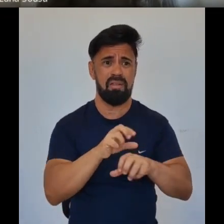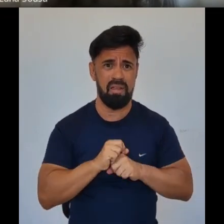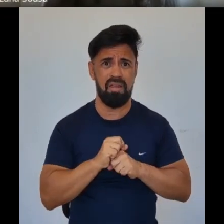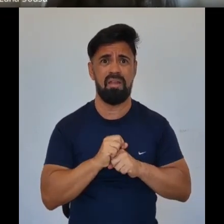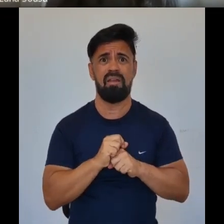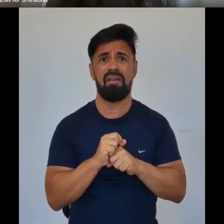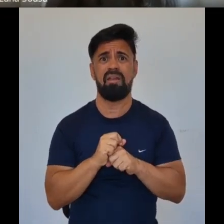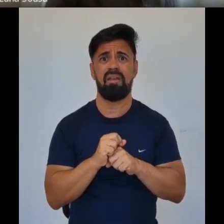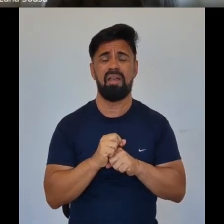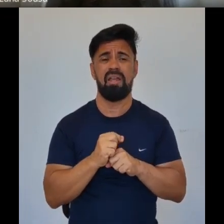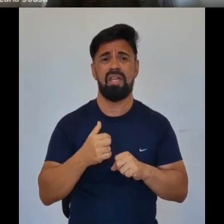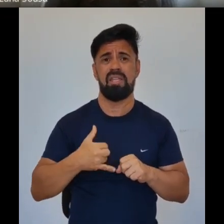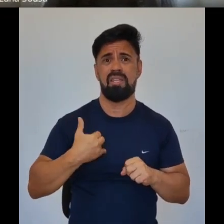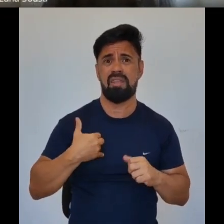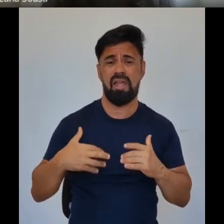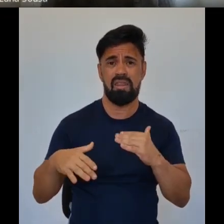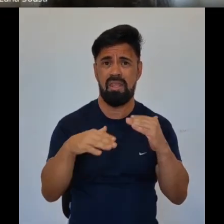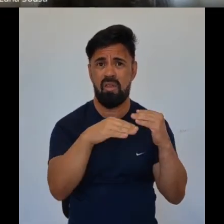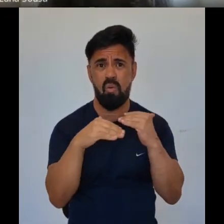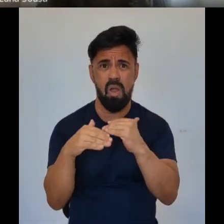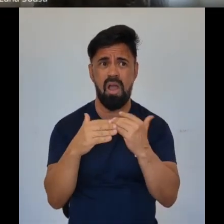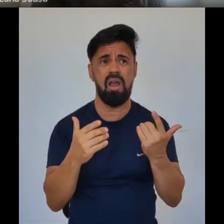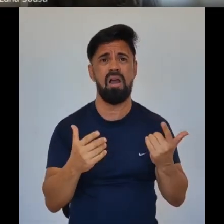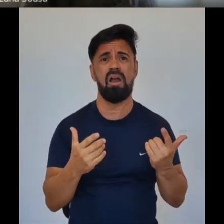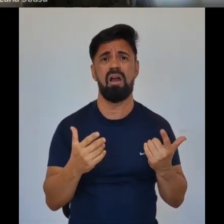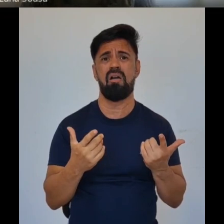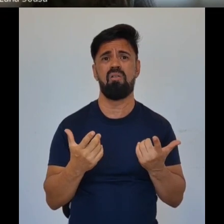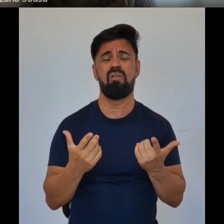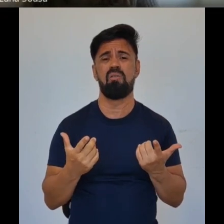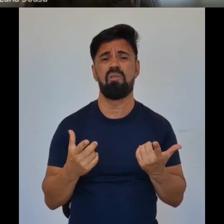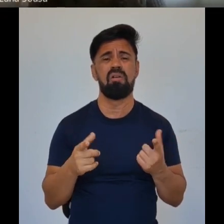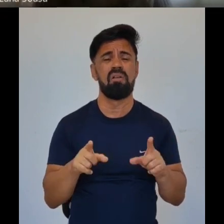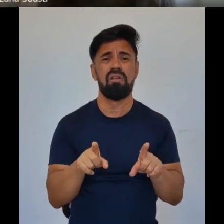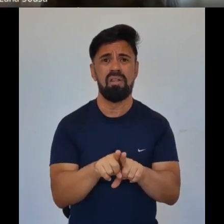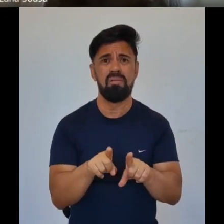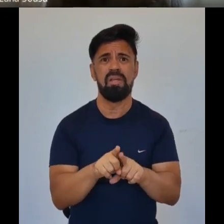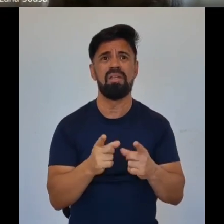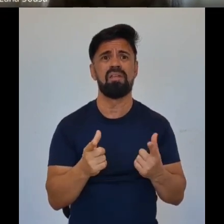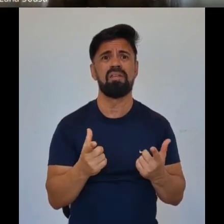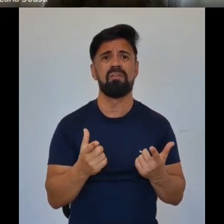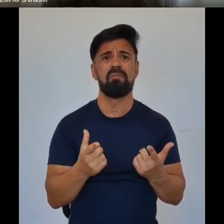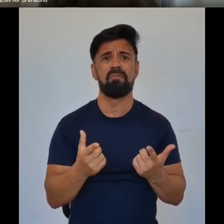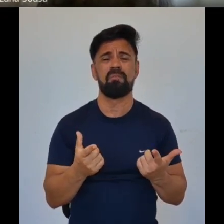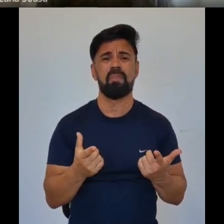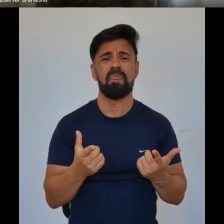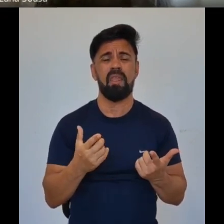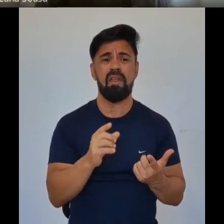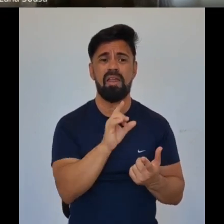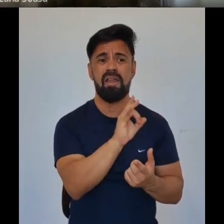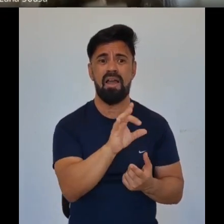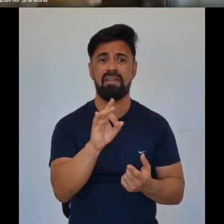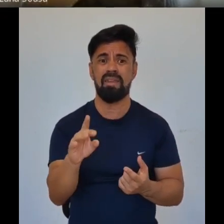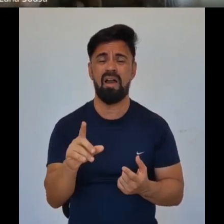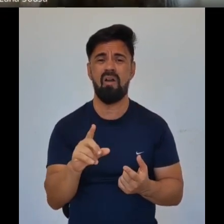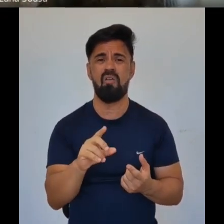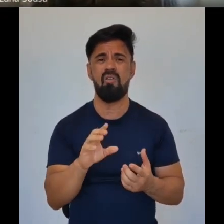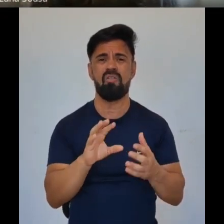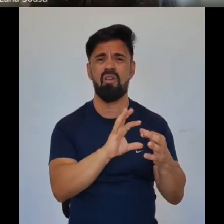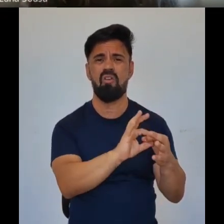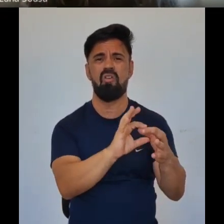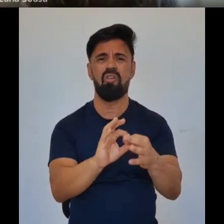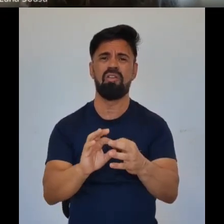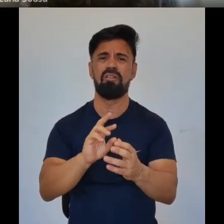têm um risco similar, né, um risco porque tem uma mesma faixa etária ou possui o mesmo tipo